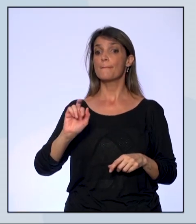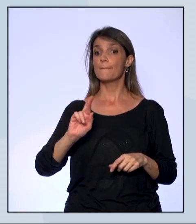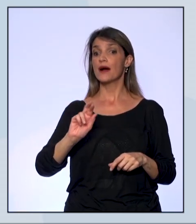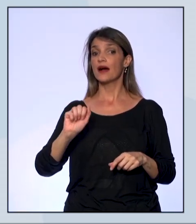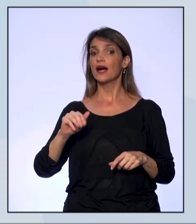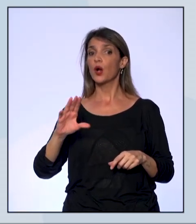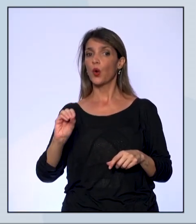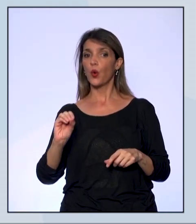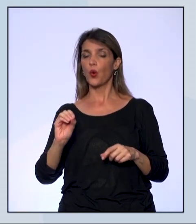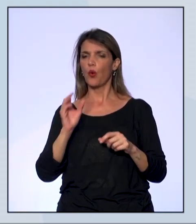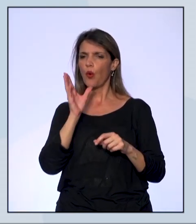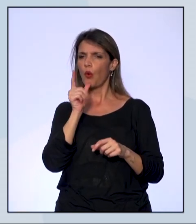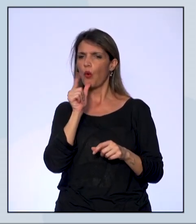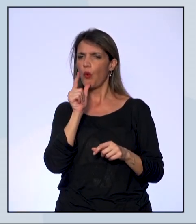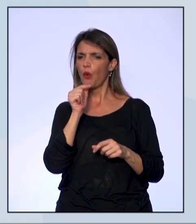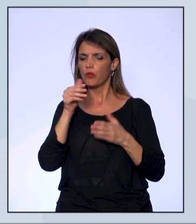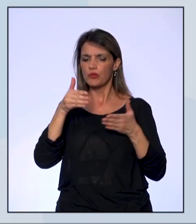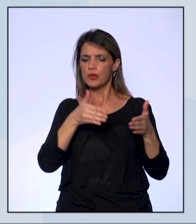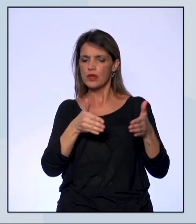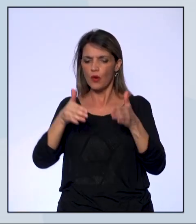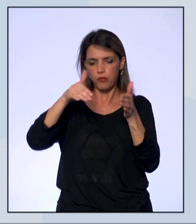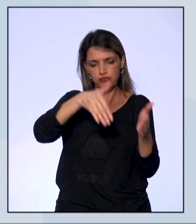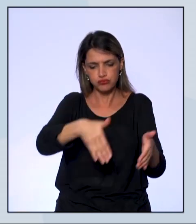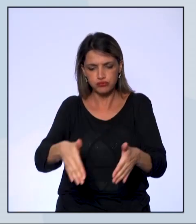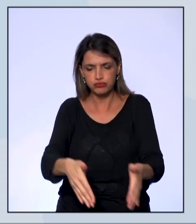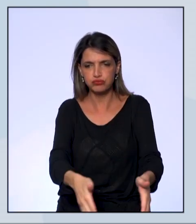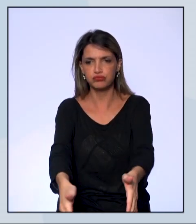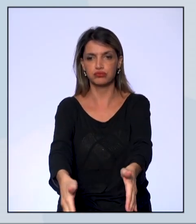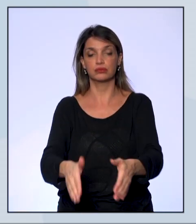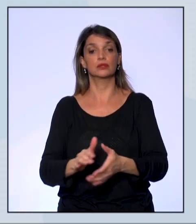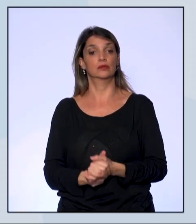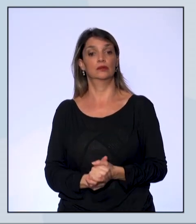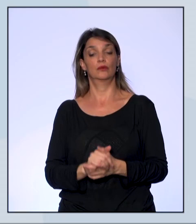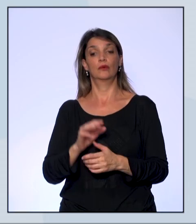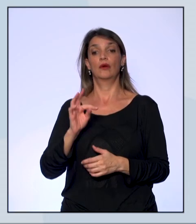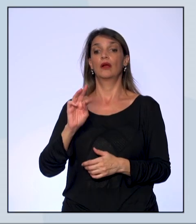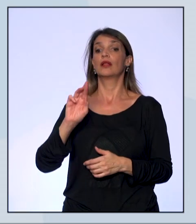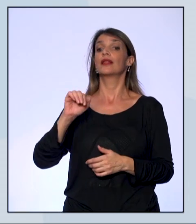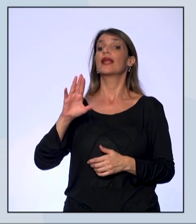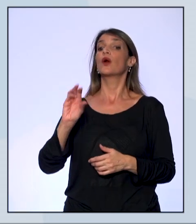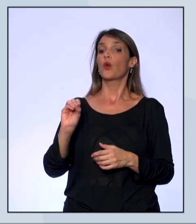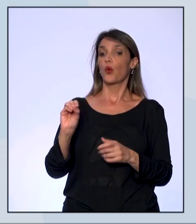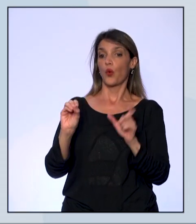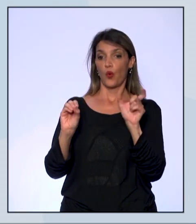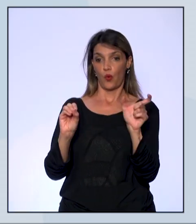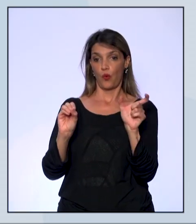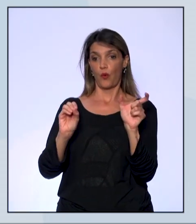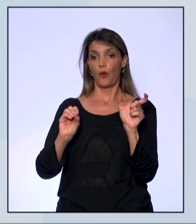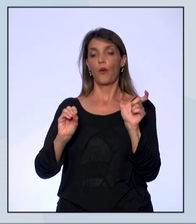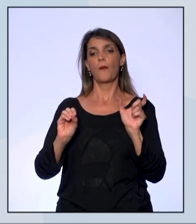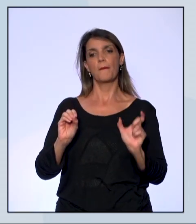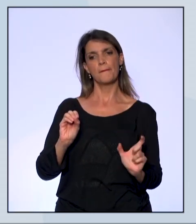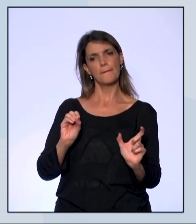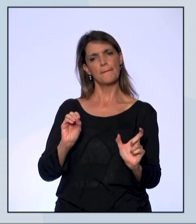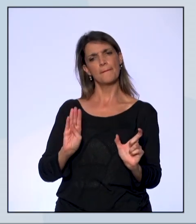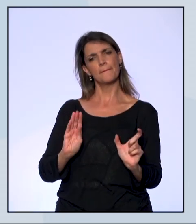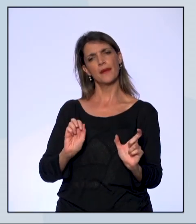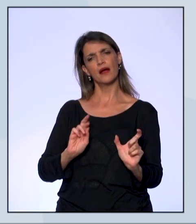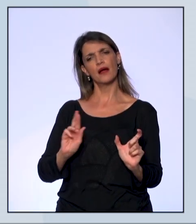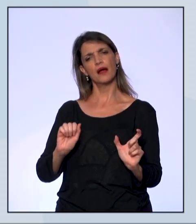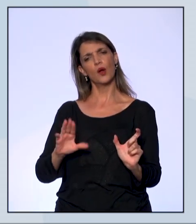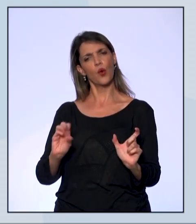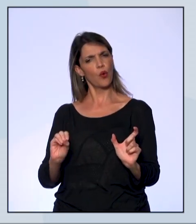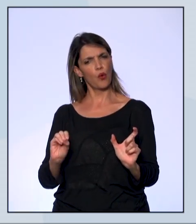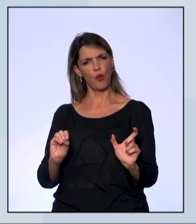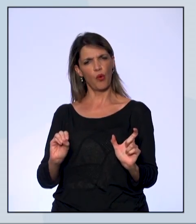aí você se pergunta assim né tranco barranco né duas palavras distintas e o que que elas tem a ver